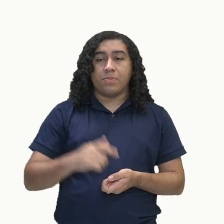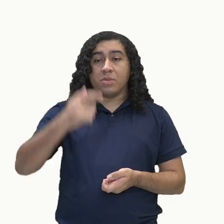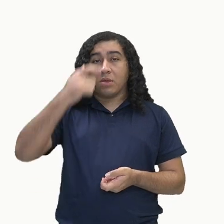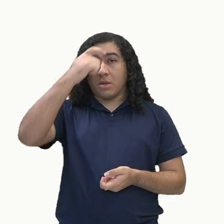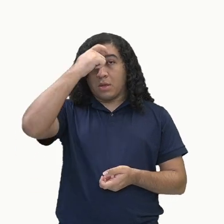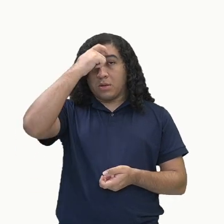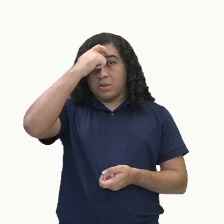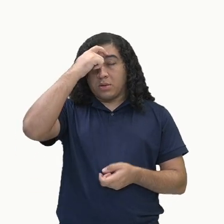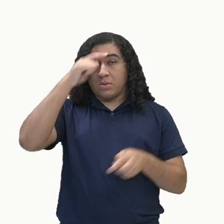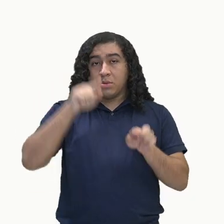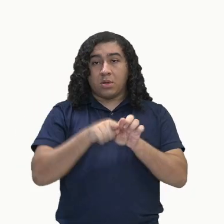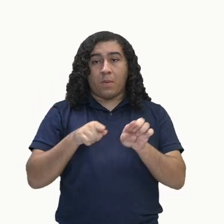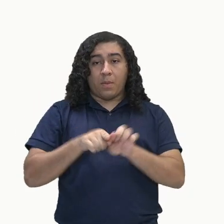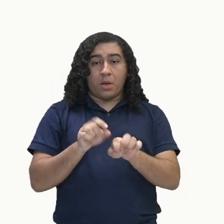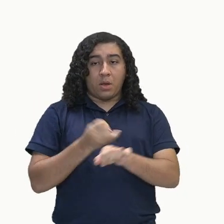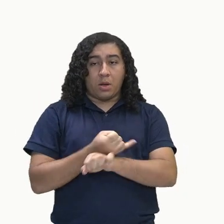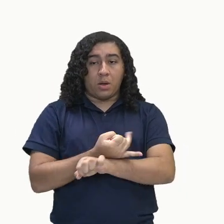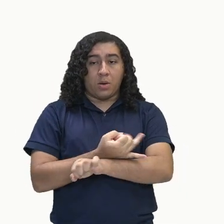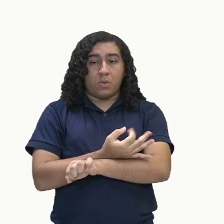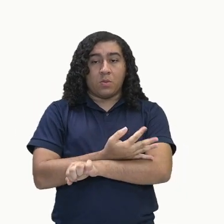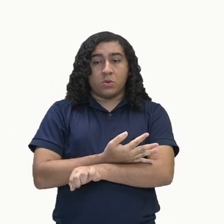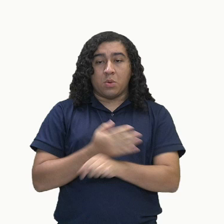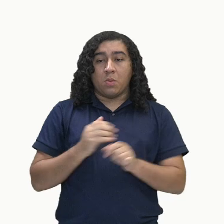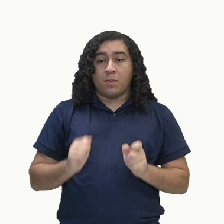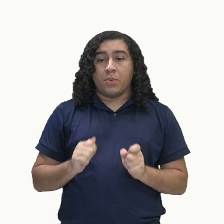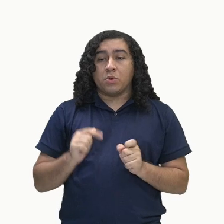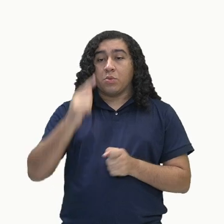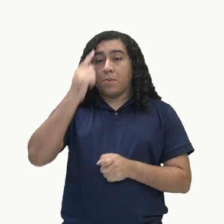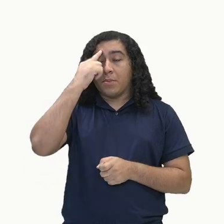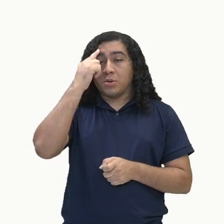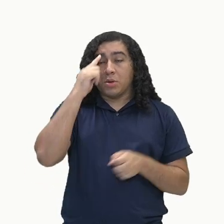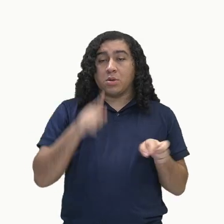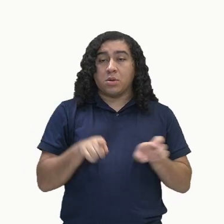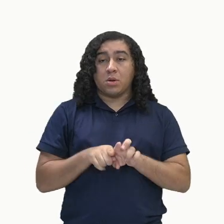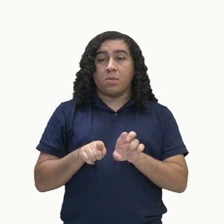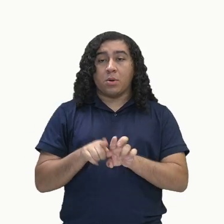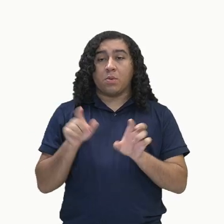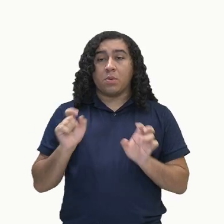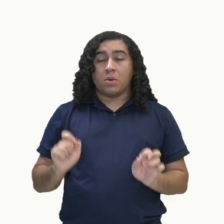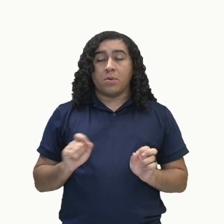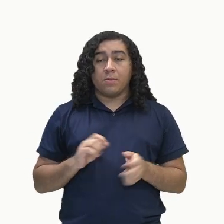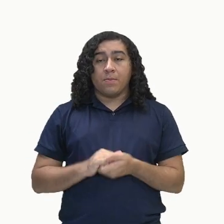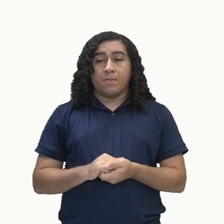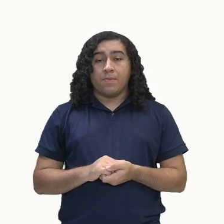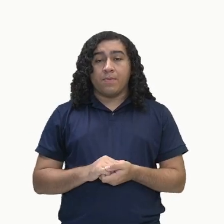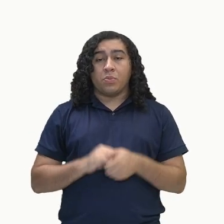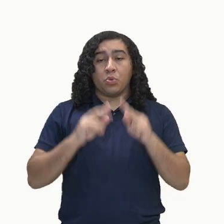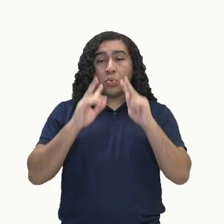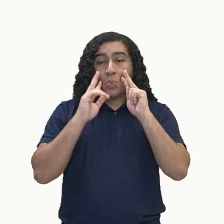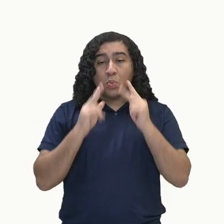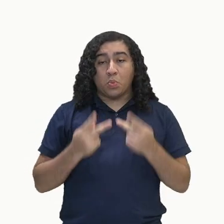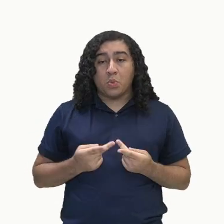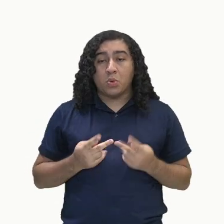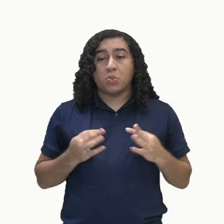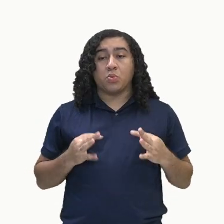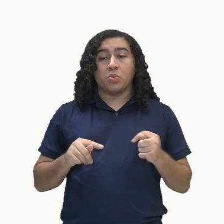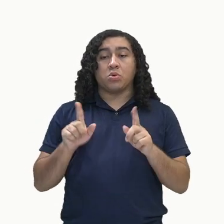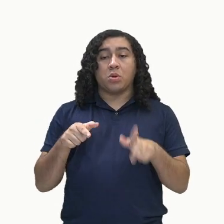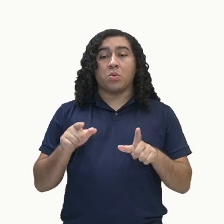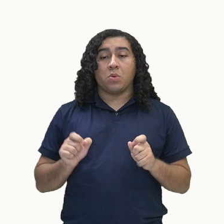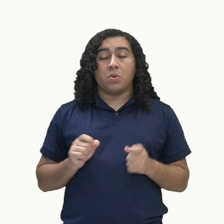né? Nós poderíamos colocar nessa equação que todo ser humano é